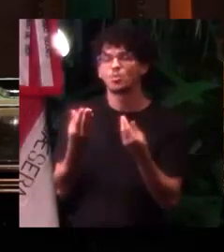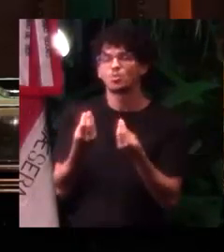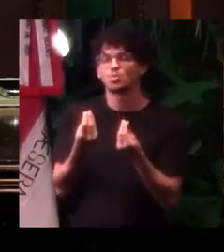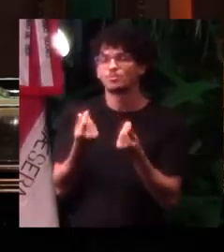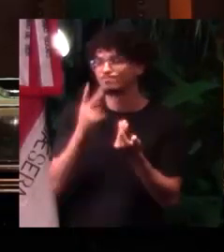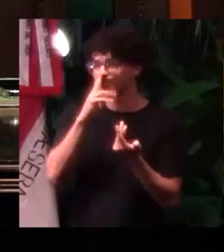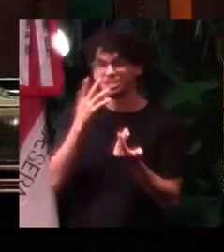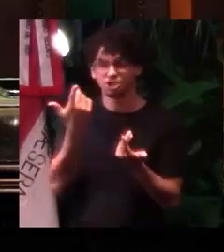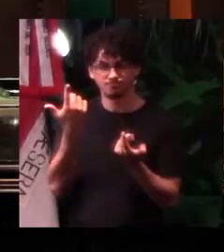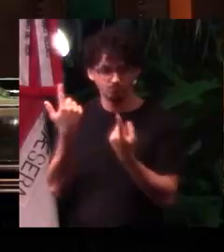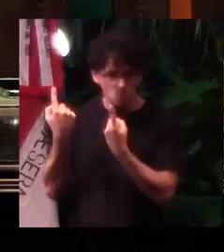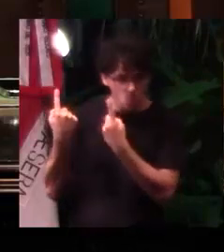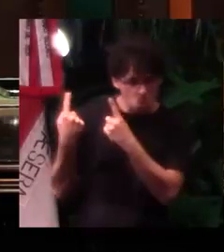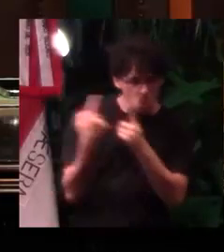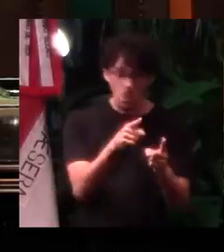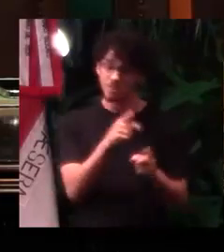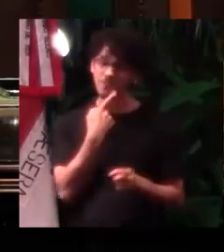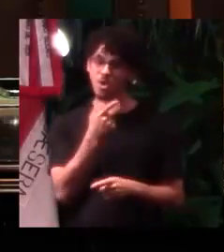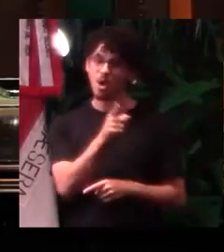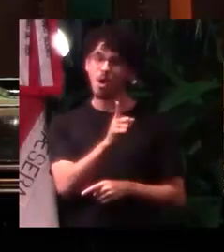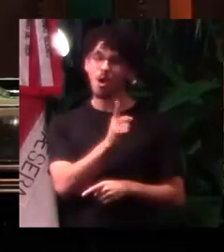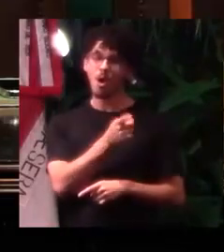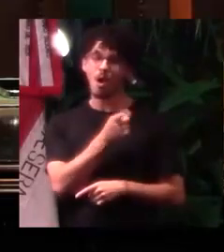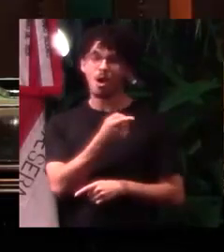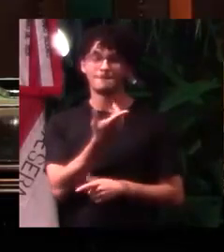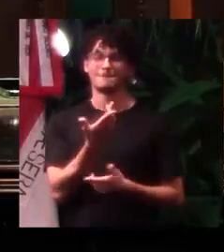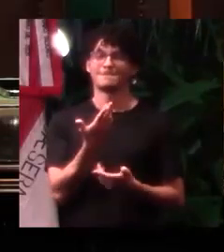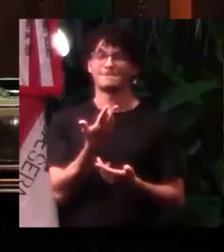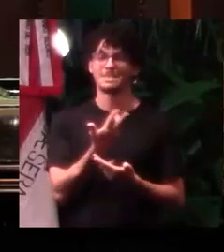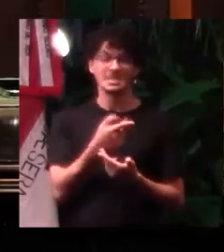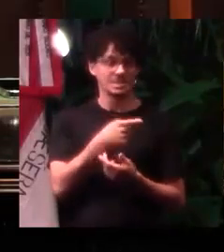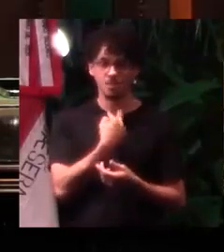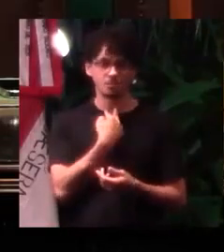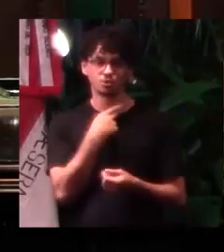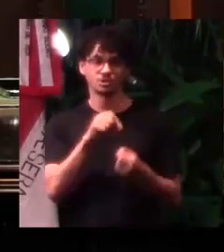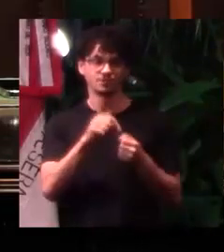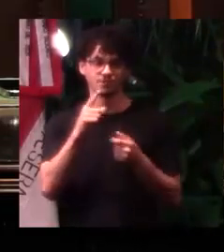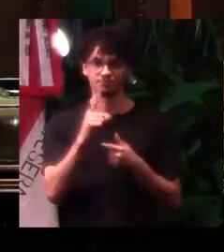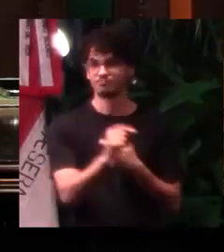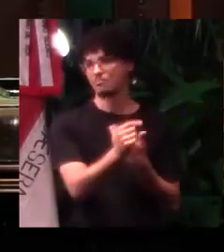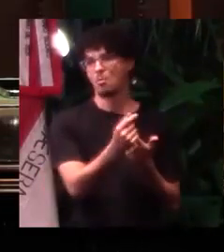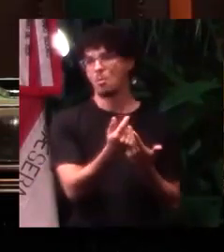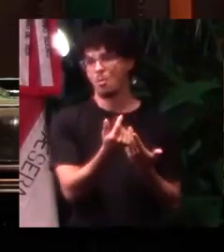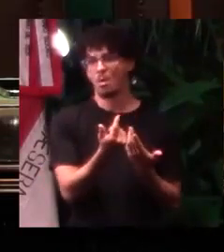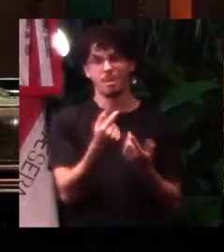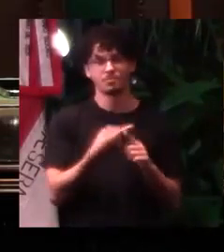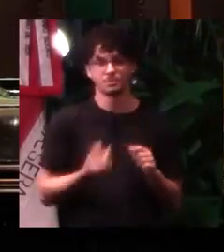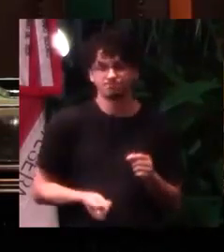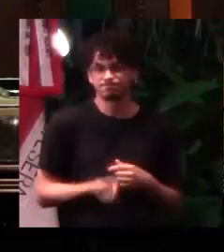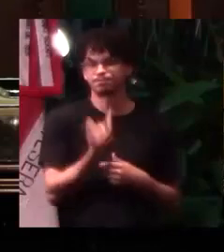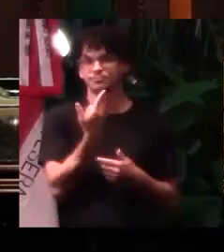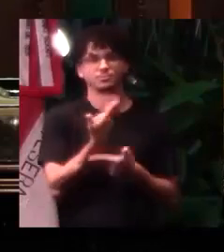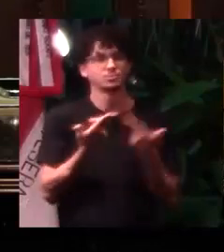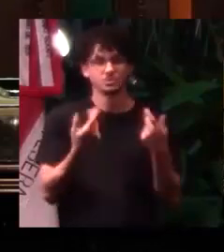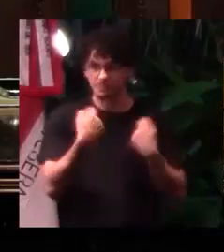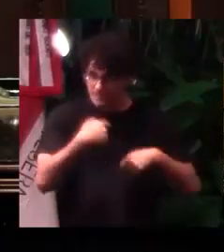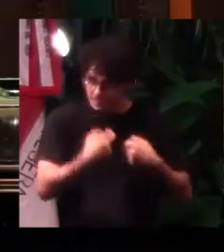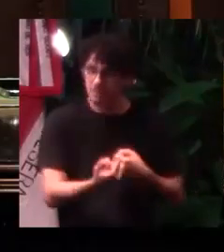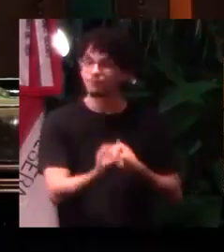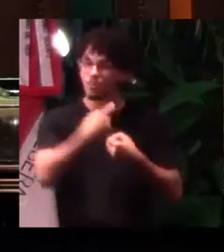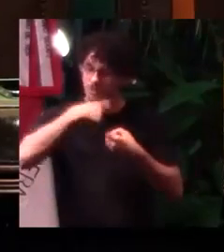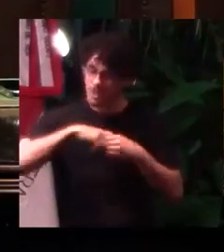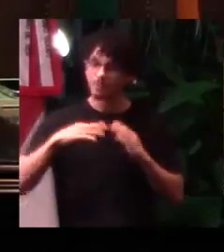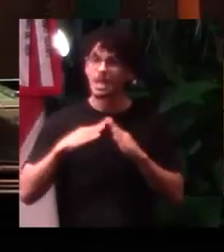de ameaça de excomungá-lo, né, se ele continuasse, que ele não podia fazer isso, que aquilo era um absurdo, que ele tinha que voltar, né,